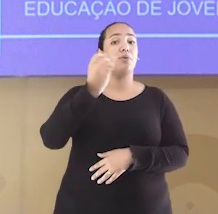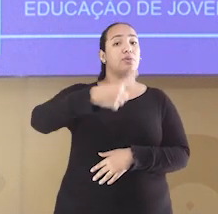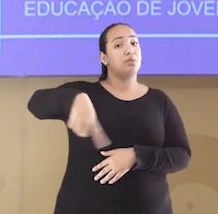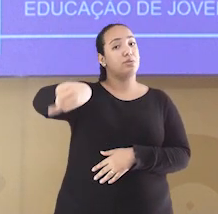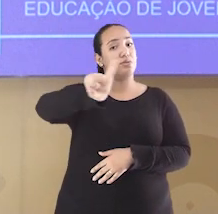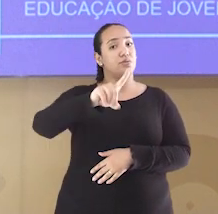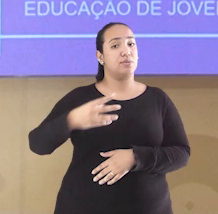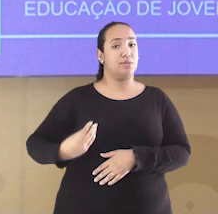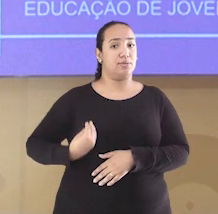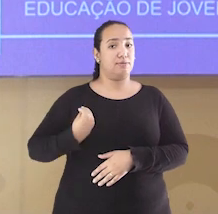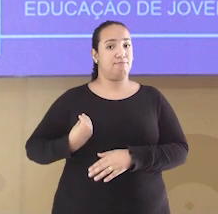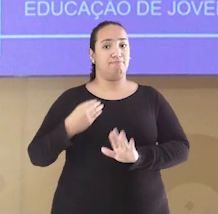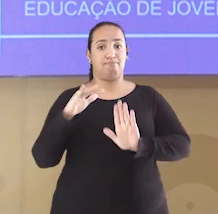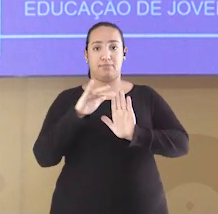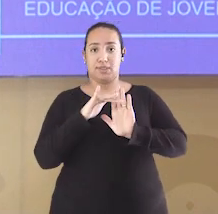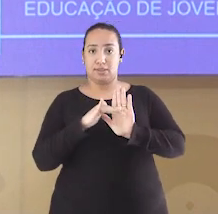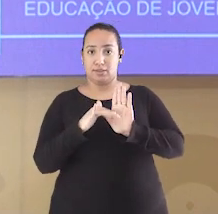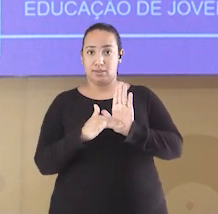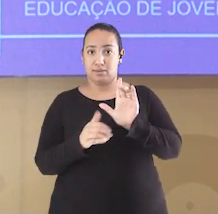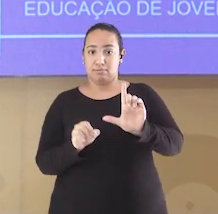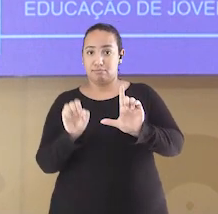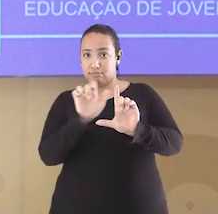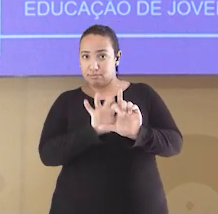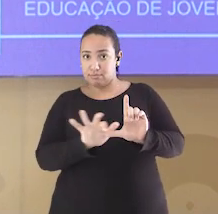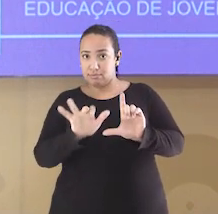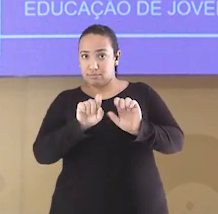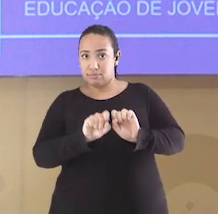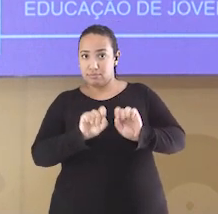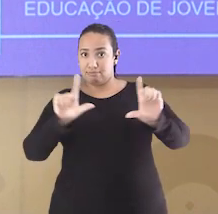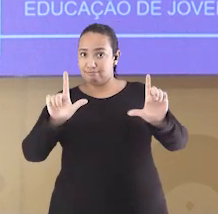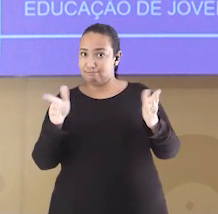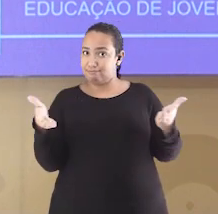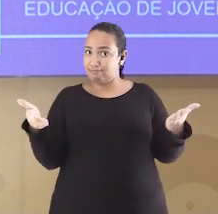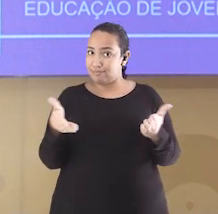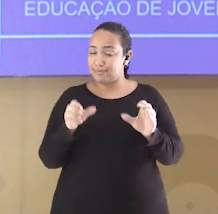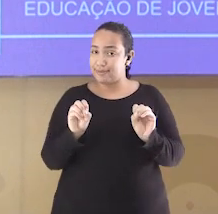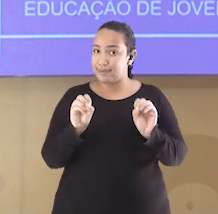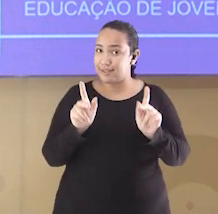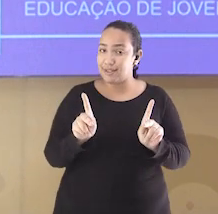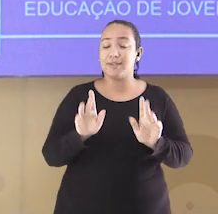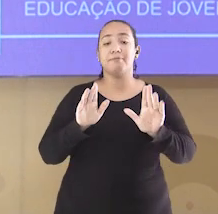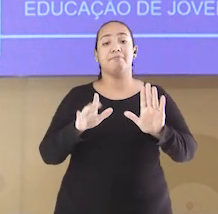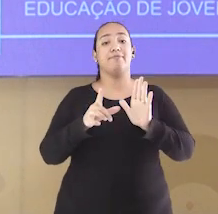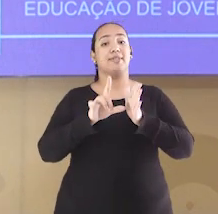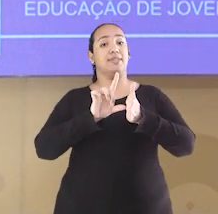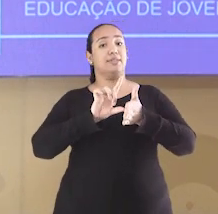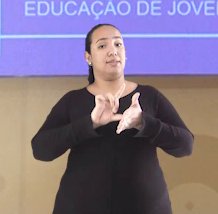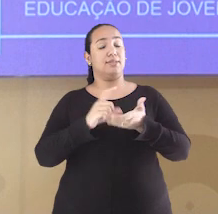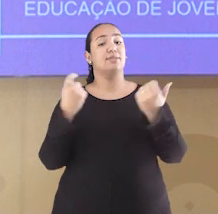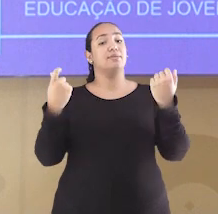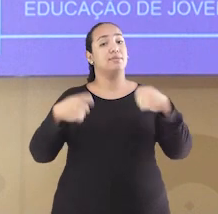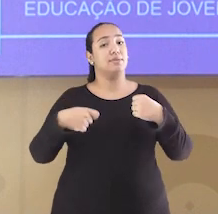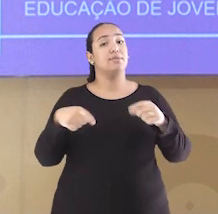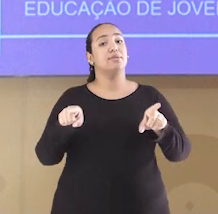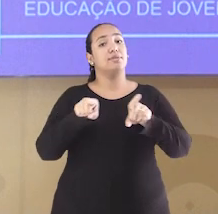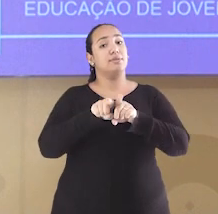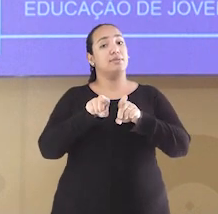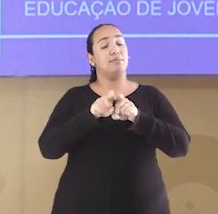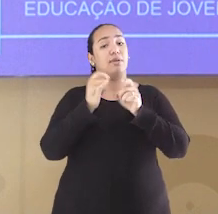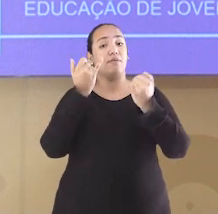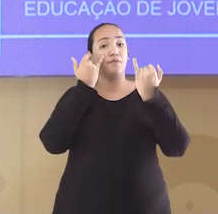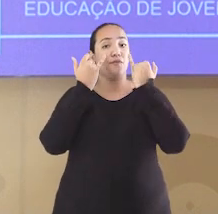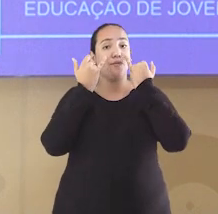meio desse QR Code que está aparecendo aí na sua tela, beleza? Bom, antes de prosseguir, eu preciso também compartilhar